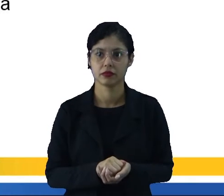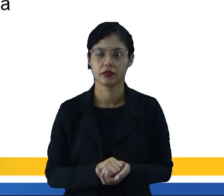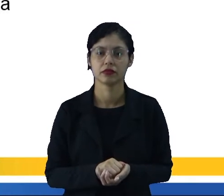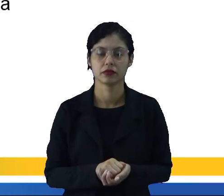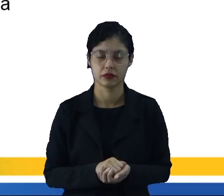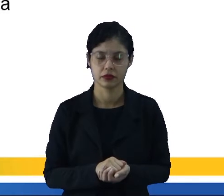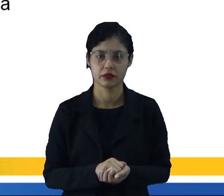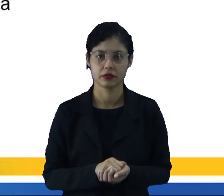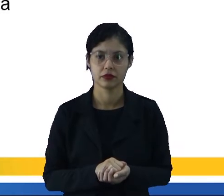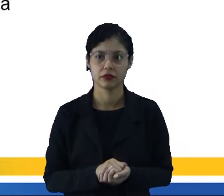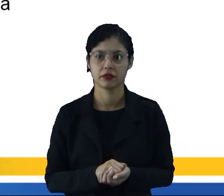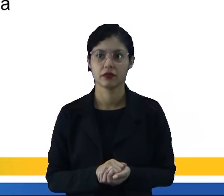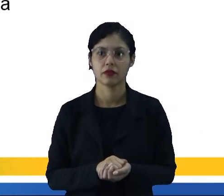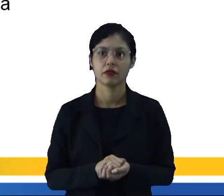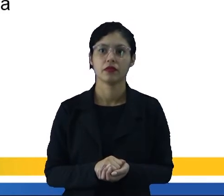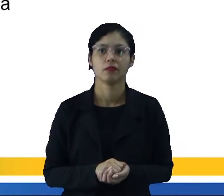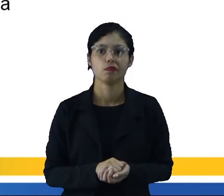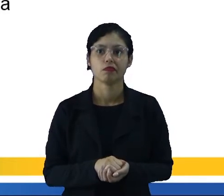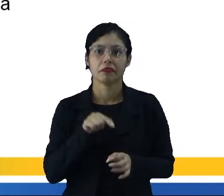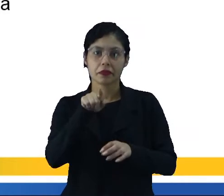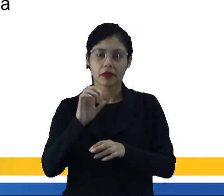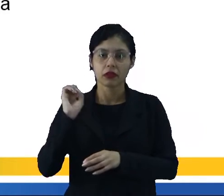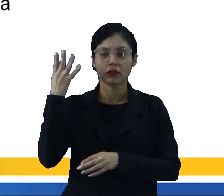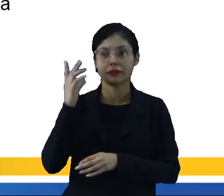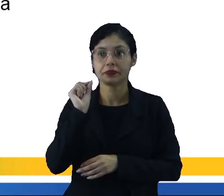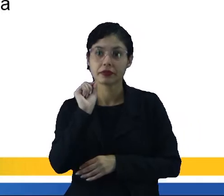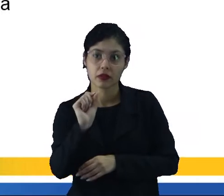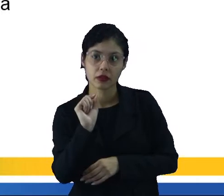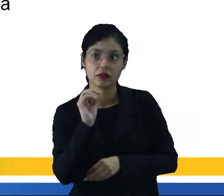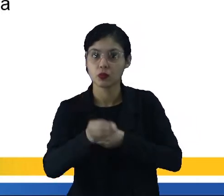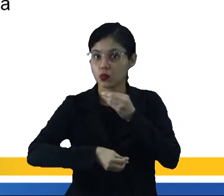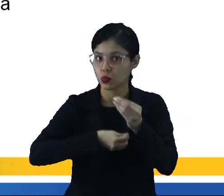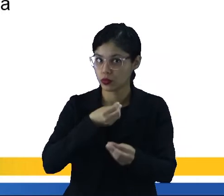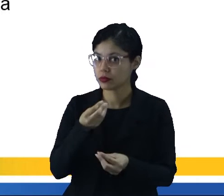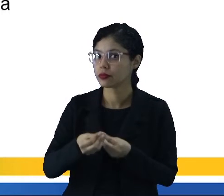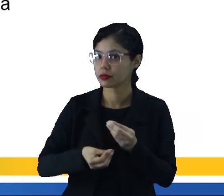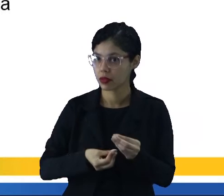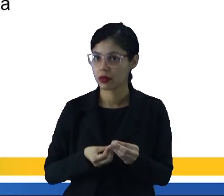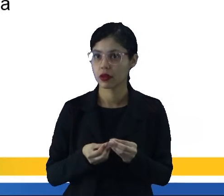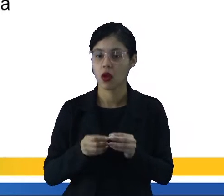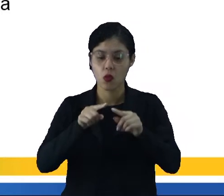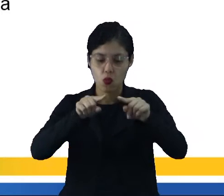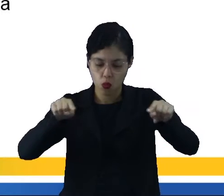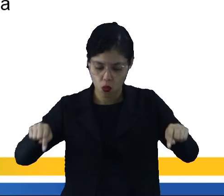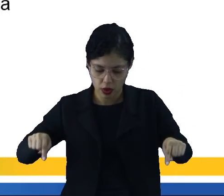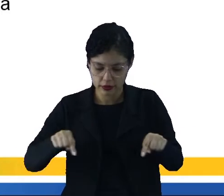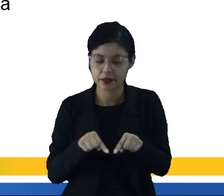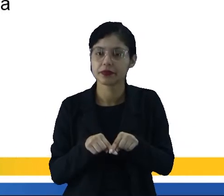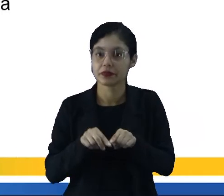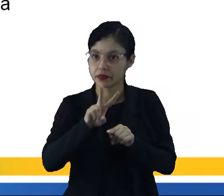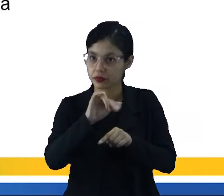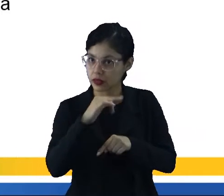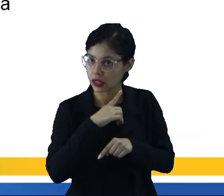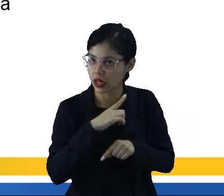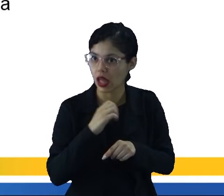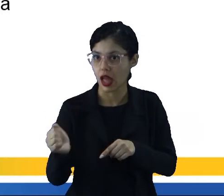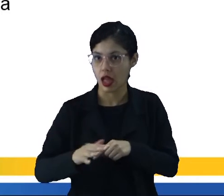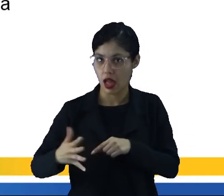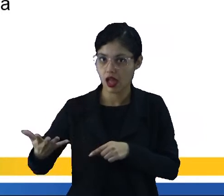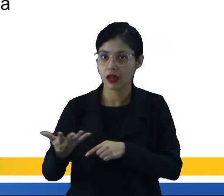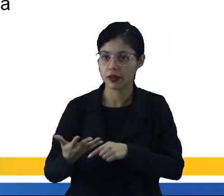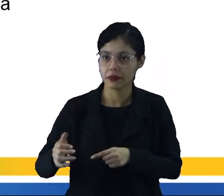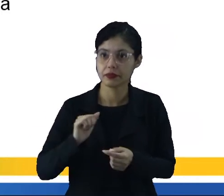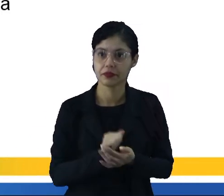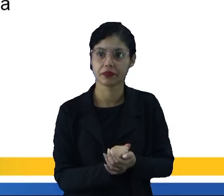barraca de Arthur tá nesse caso aqui ó como elas são quadradas vai ser a área da base